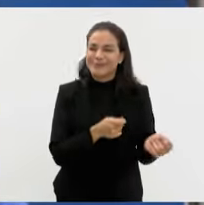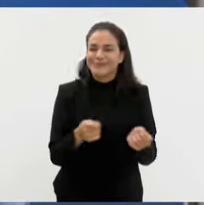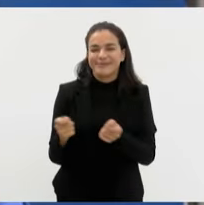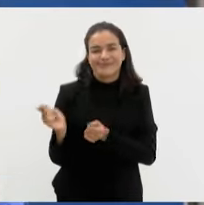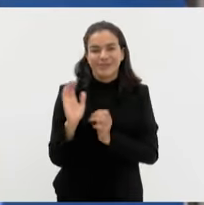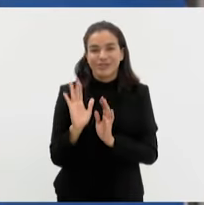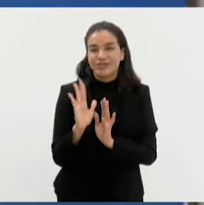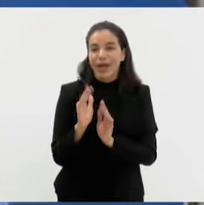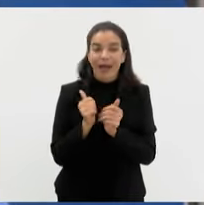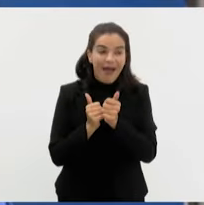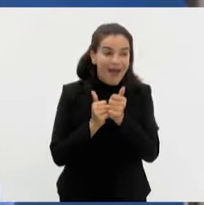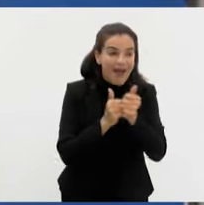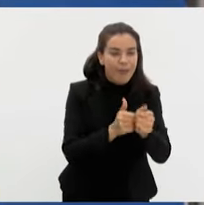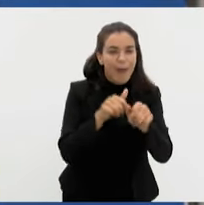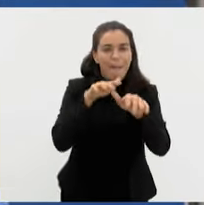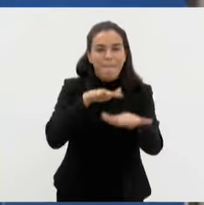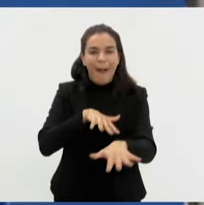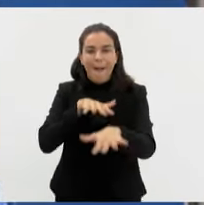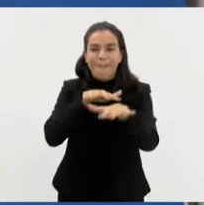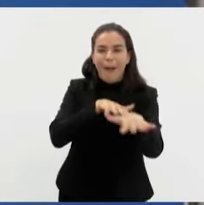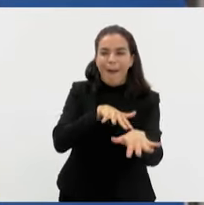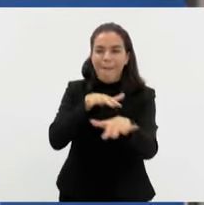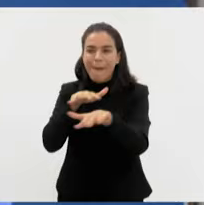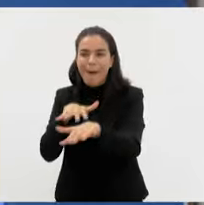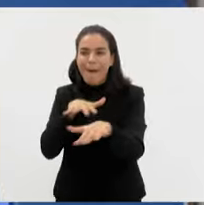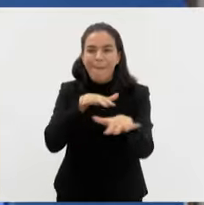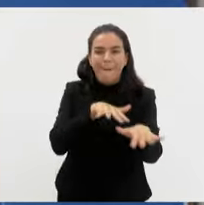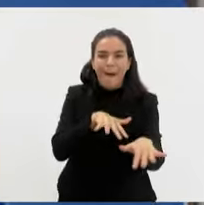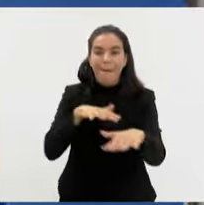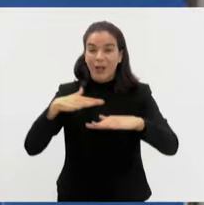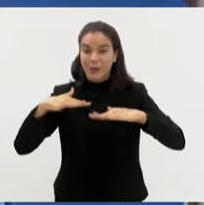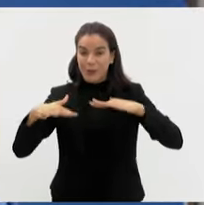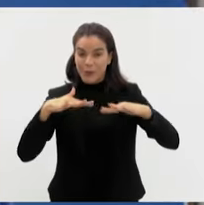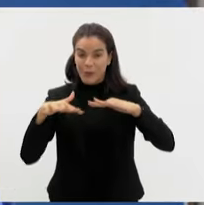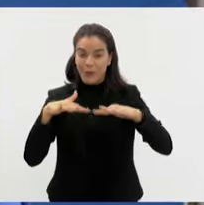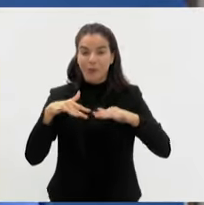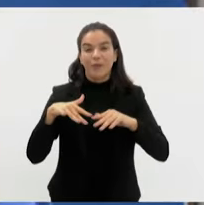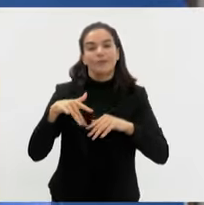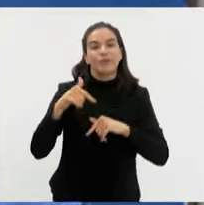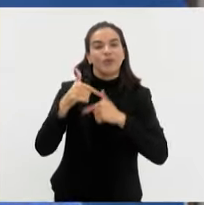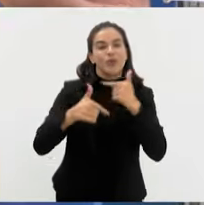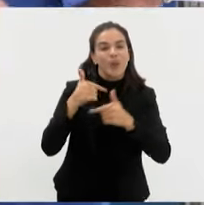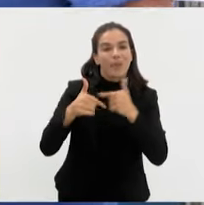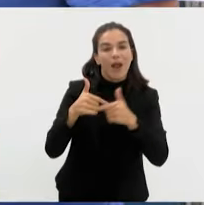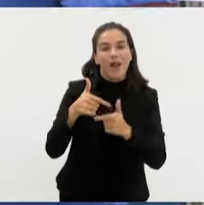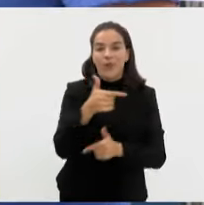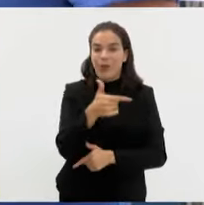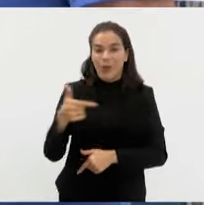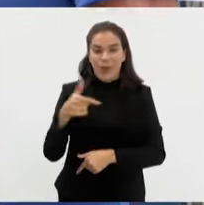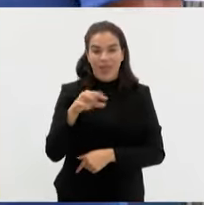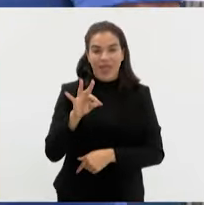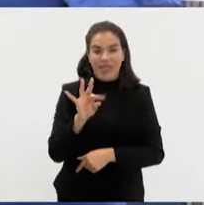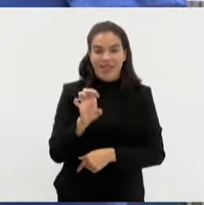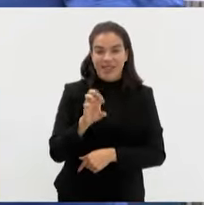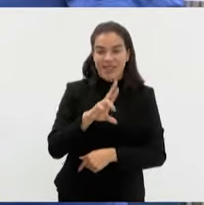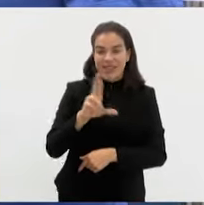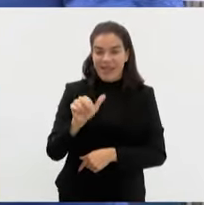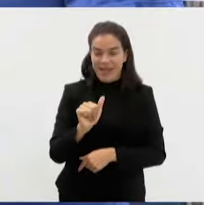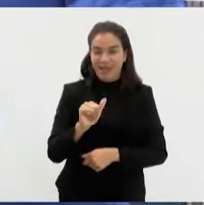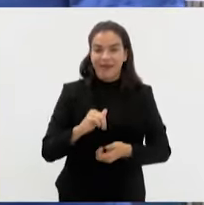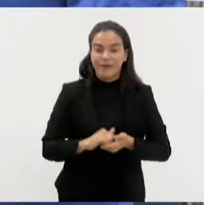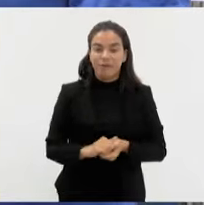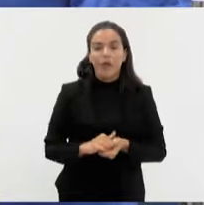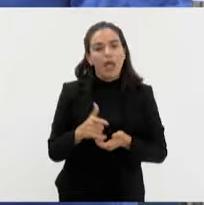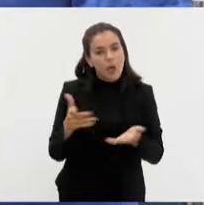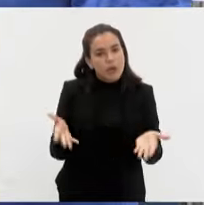já que acompanha as marchas e caminhadas do movimento dos trabalhadores sem terra. Independente da idade, é um incentivo também